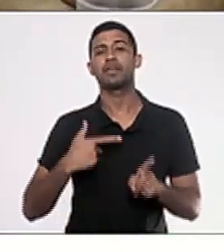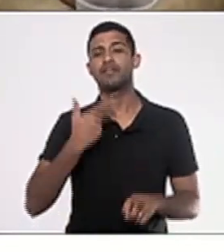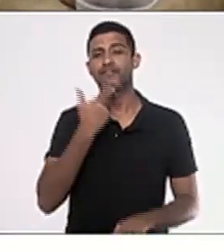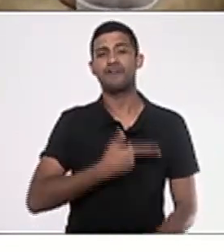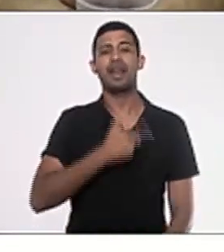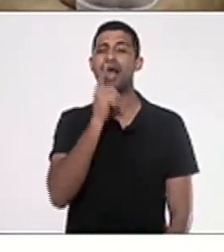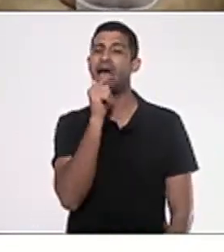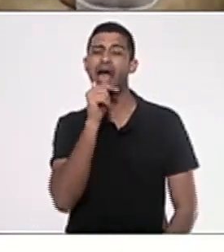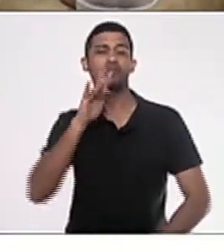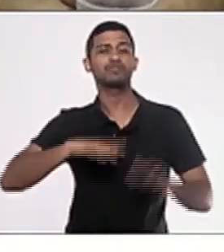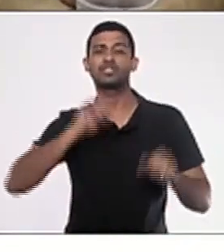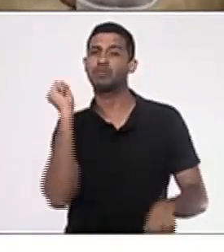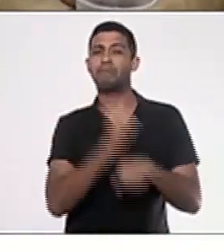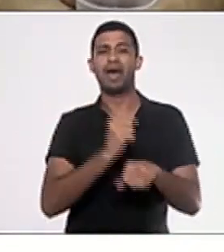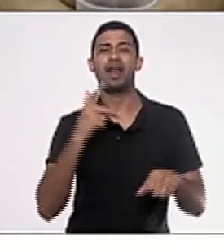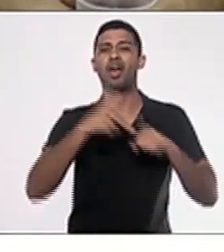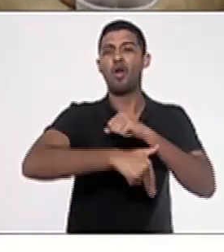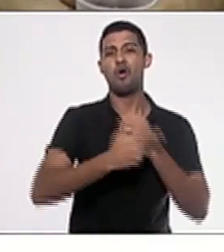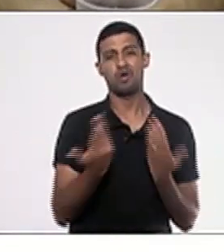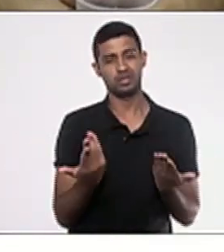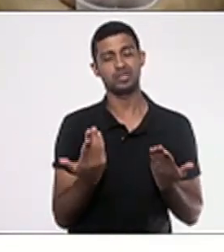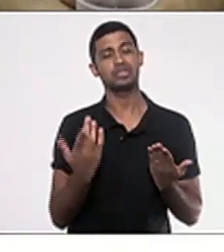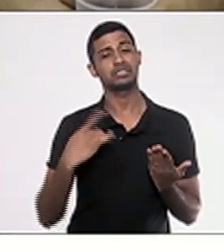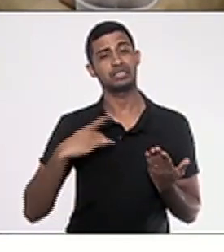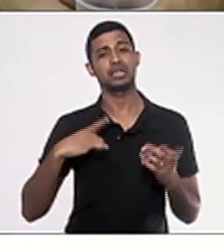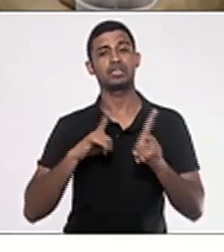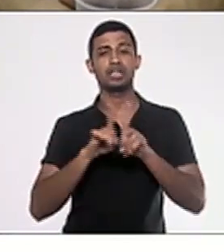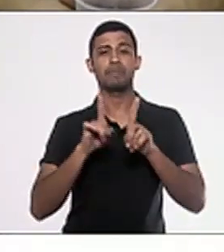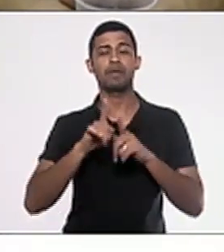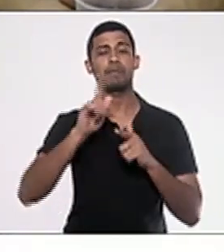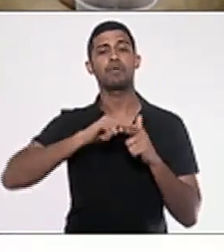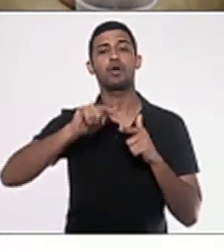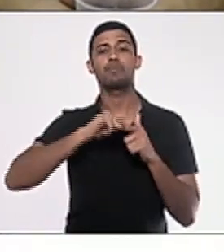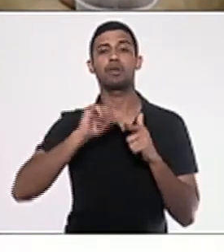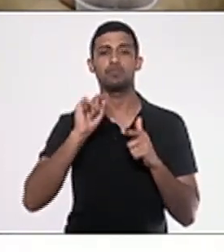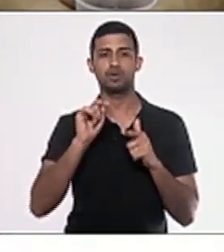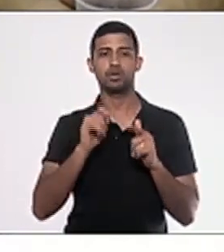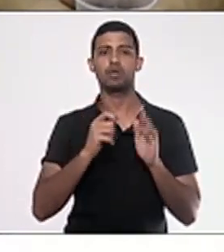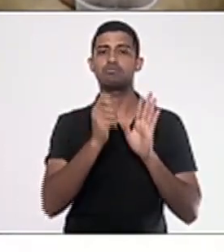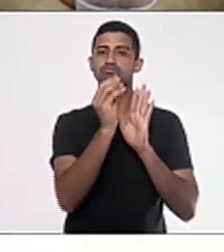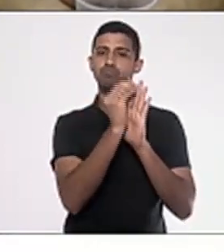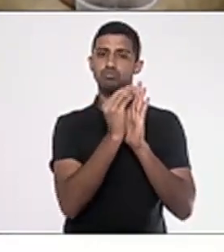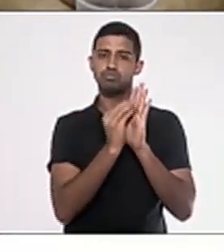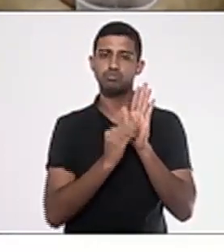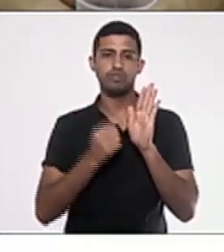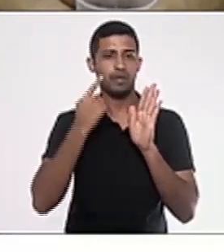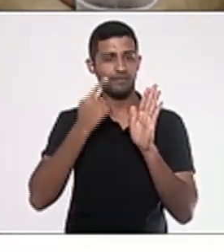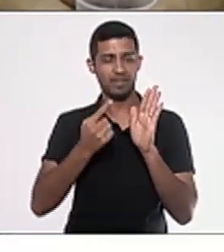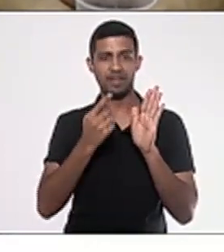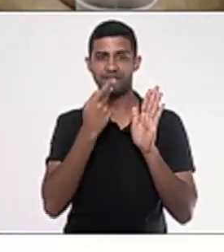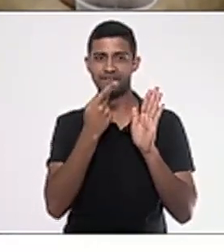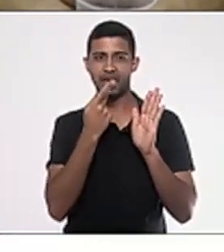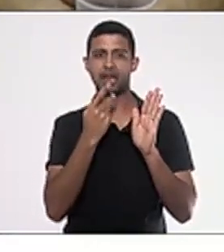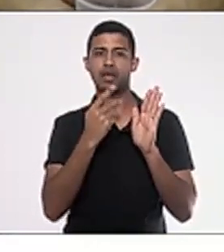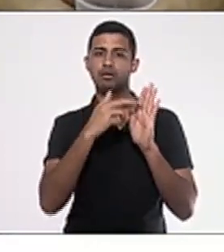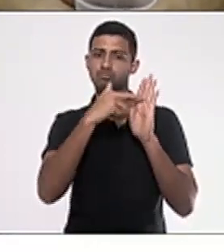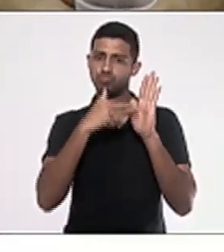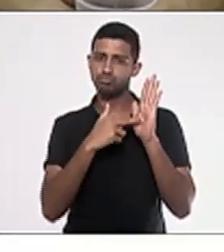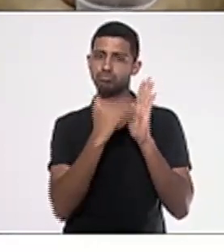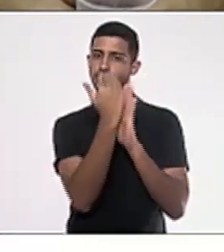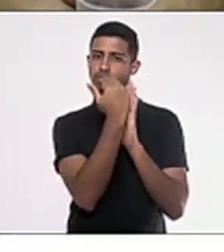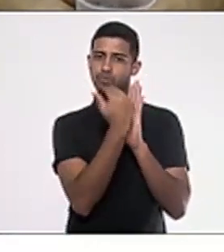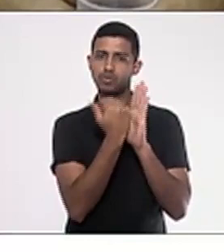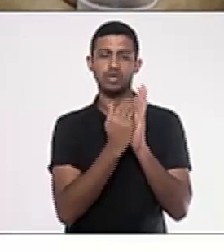de serviço, e tem a questão do termo de ocorrência de irregularidade, que também aparece muito